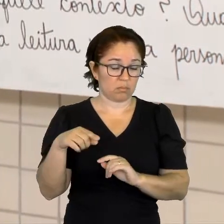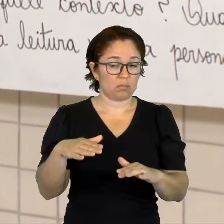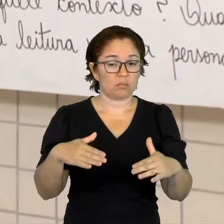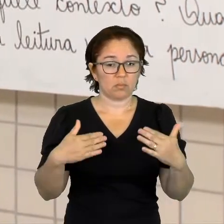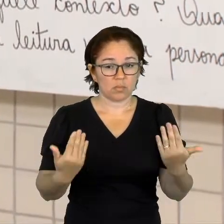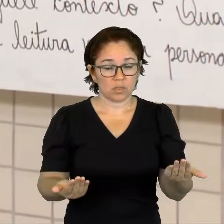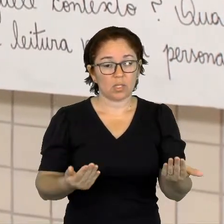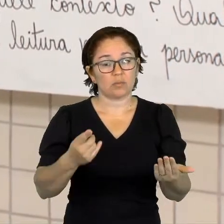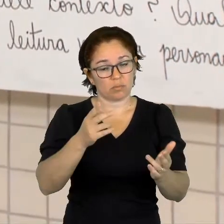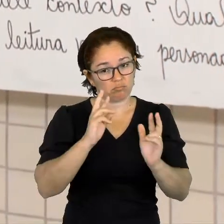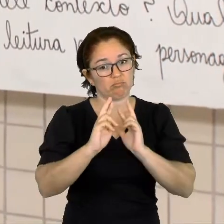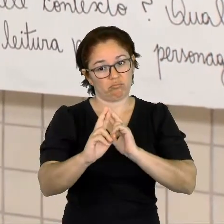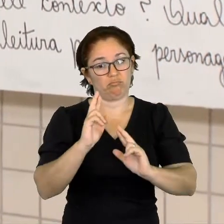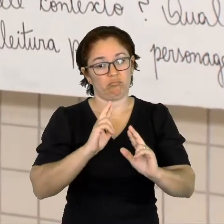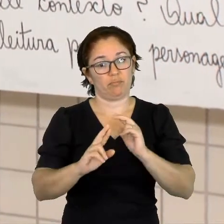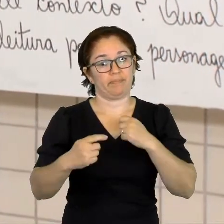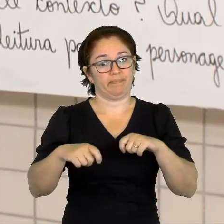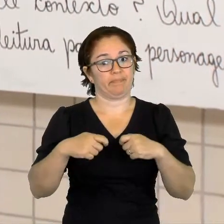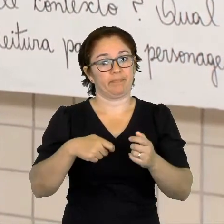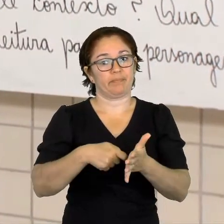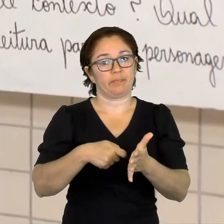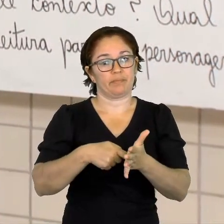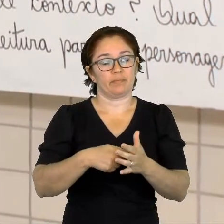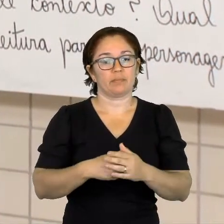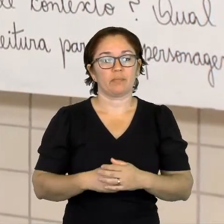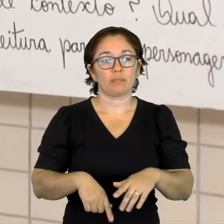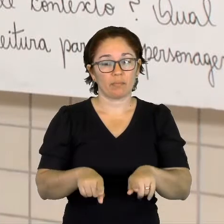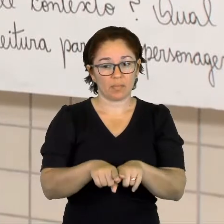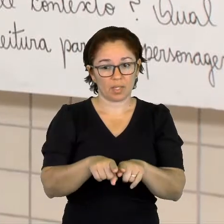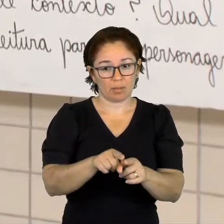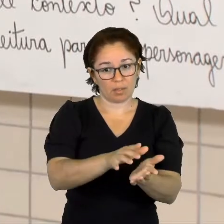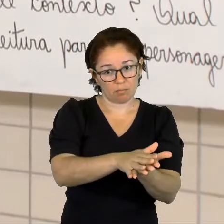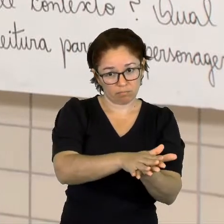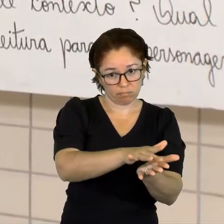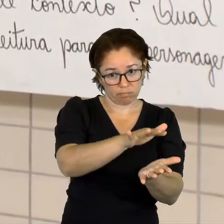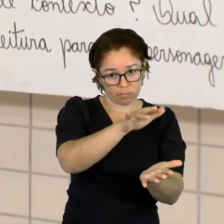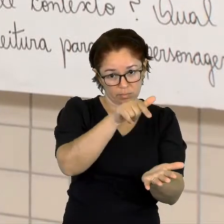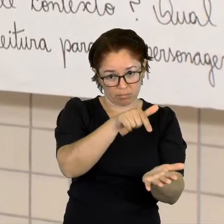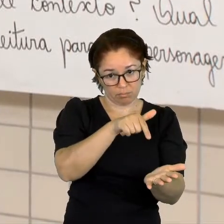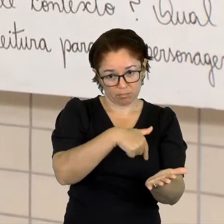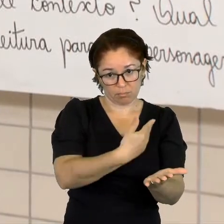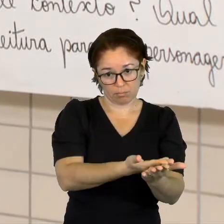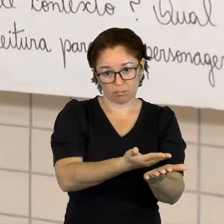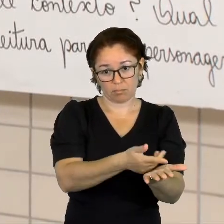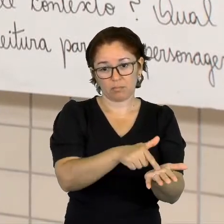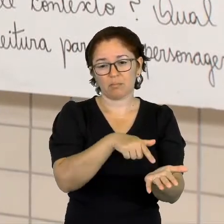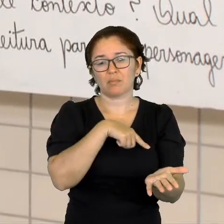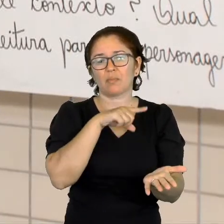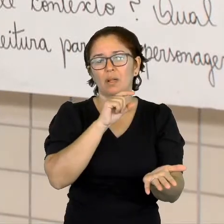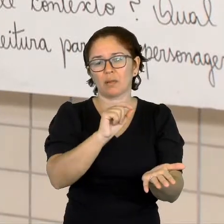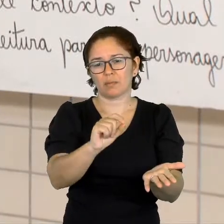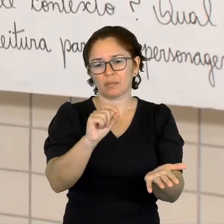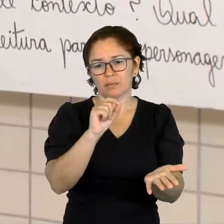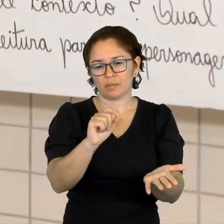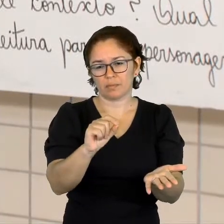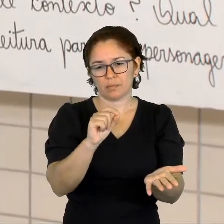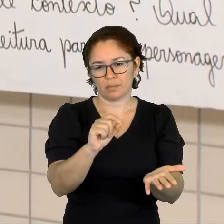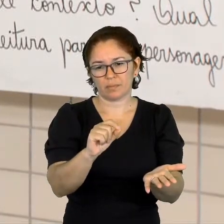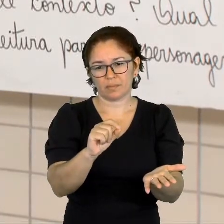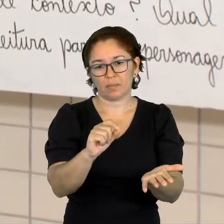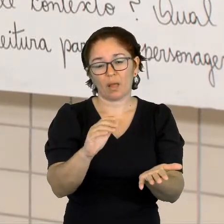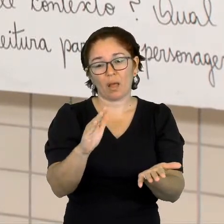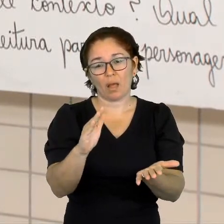vão ter que responder. Além disso, lá no bloco de estudo de vocês, tem também algumas figuras